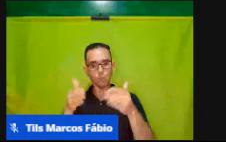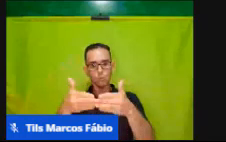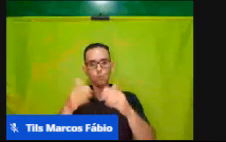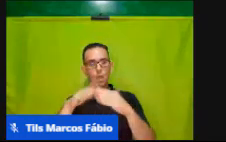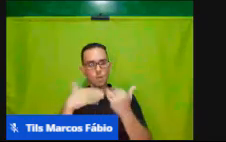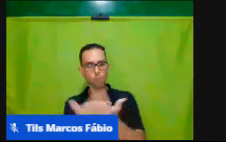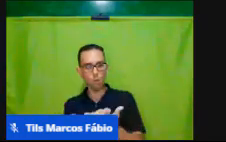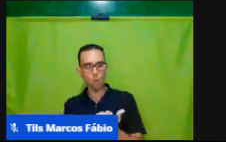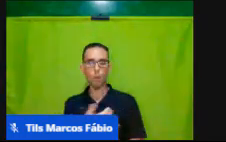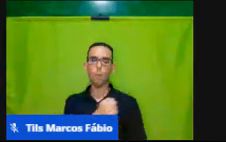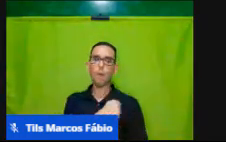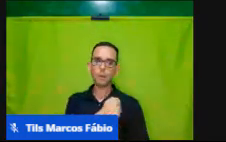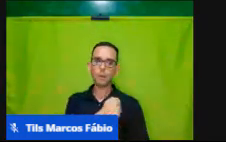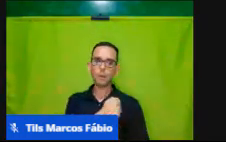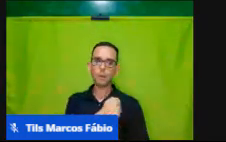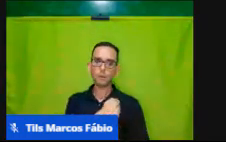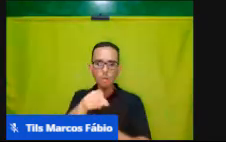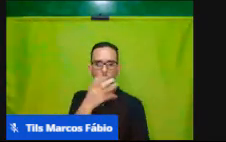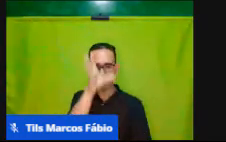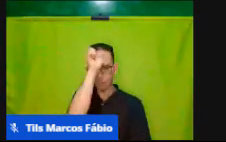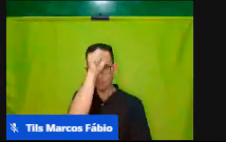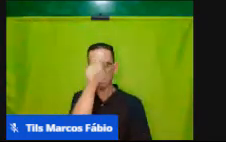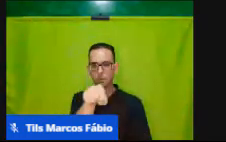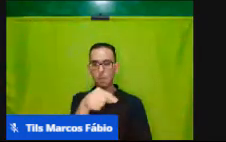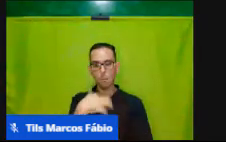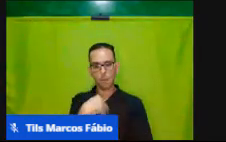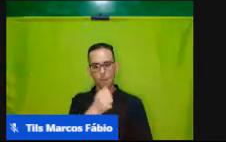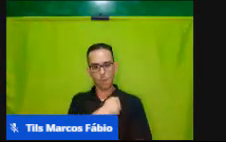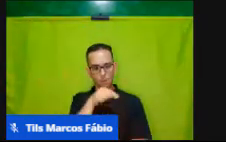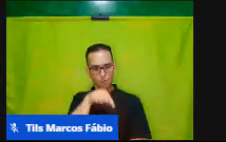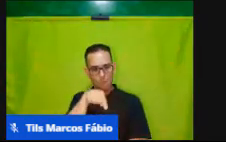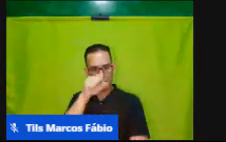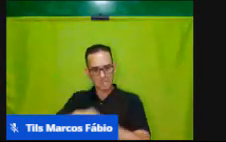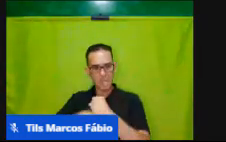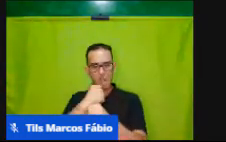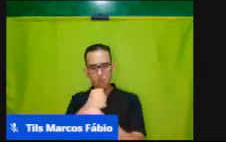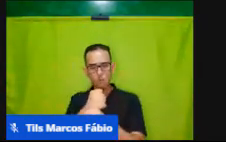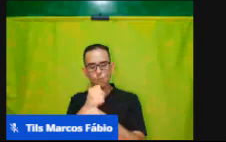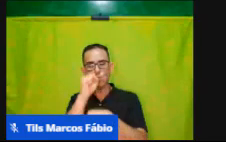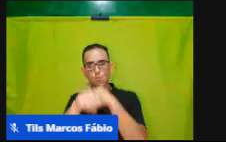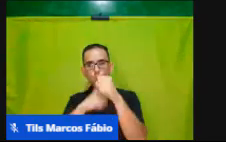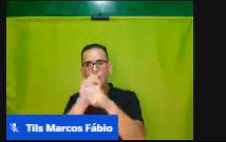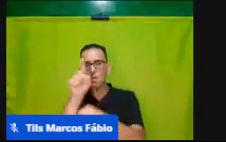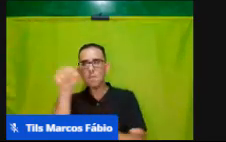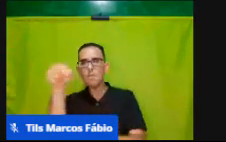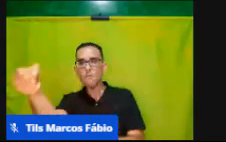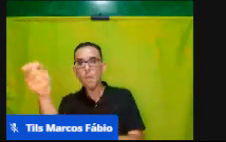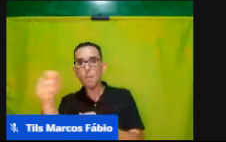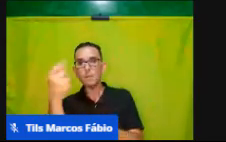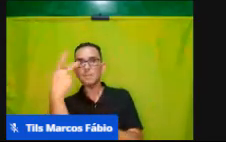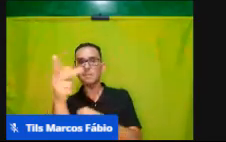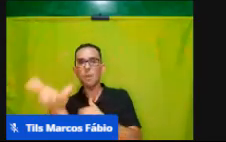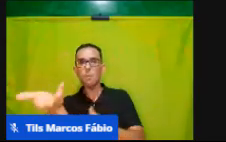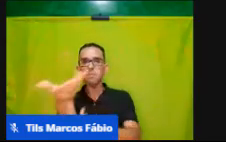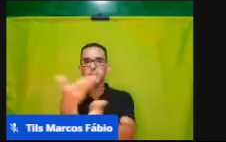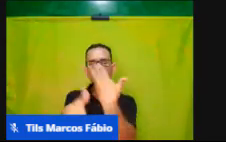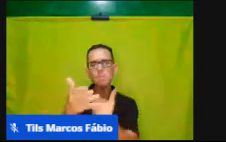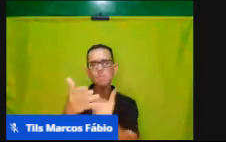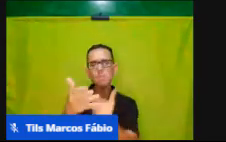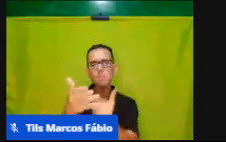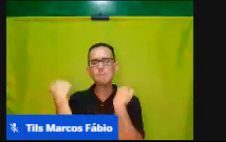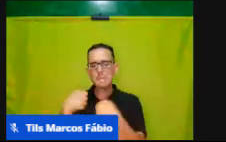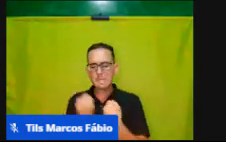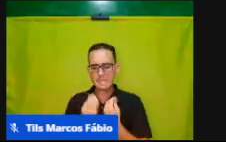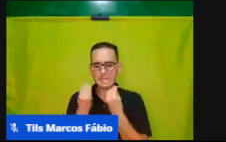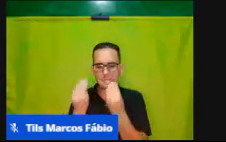aluno, nós queremos que ele aprenda. O meu aluno esse ano pode ser o seu aluno ano que vem, então eu quero tirar o máximo desse aluno, eu quero